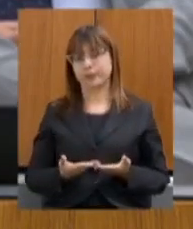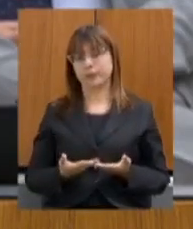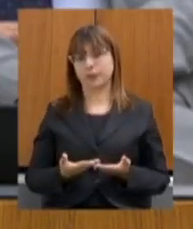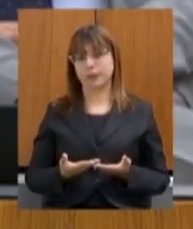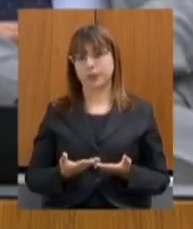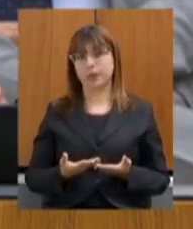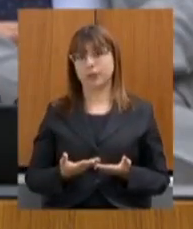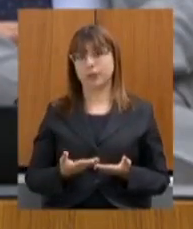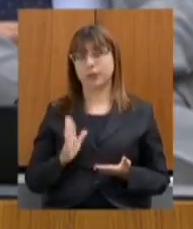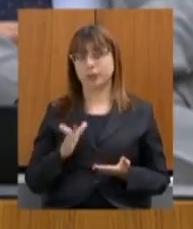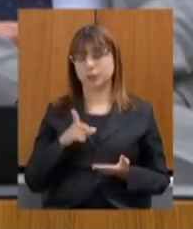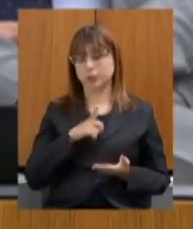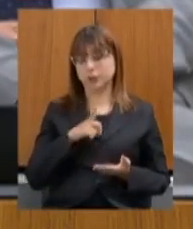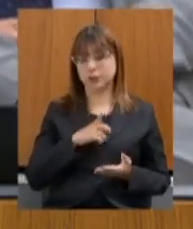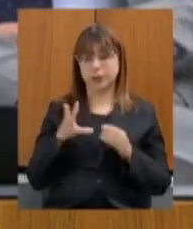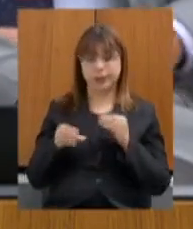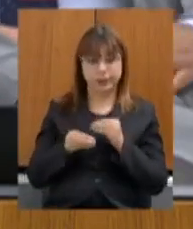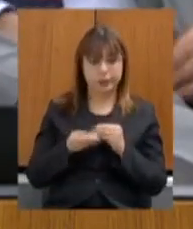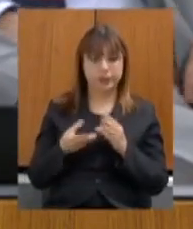Nós temos emendas